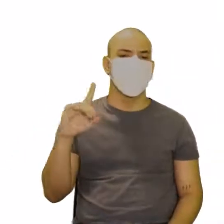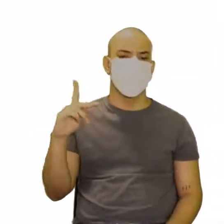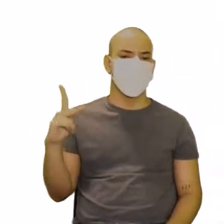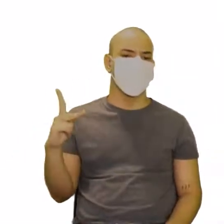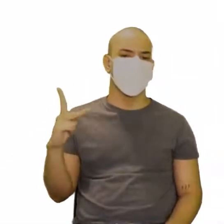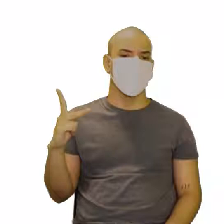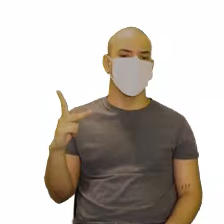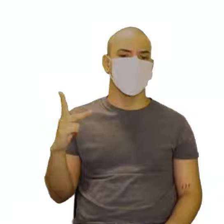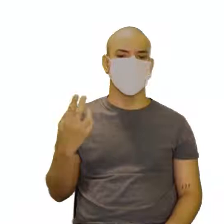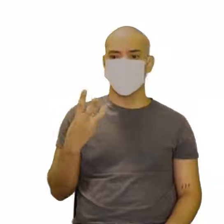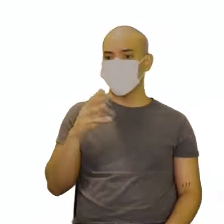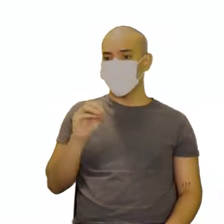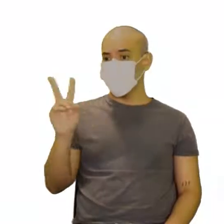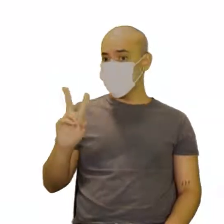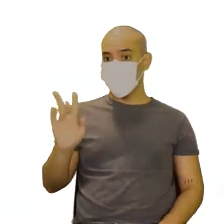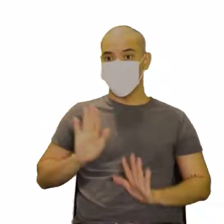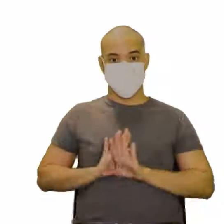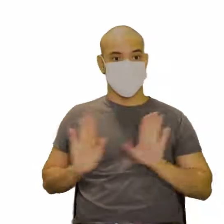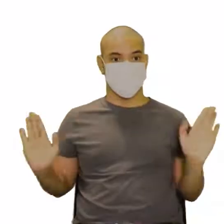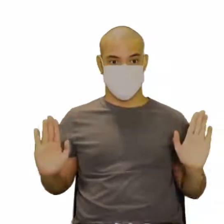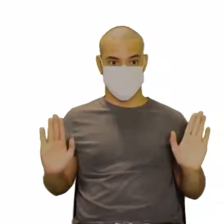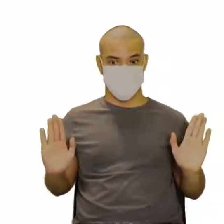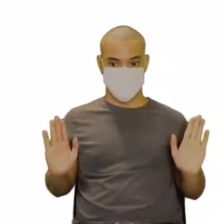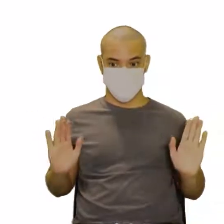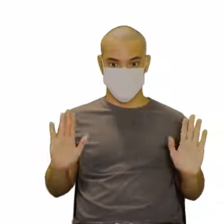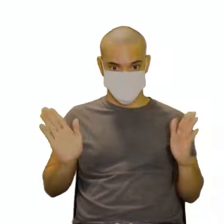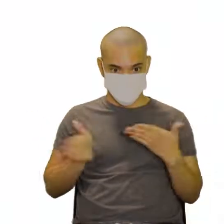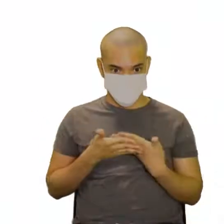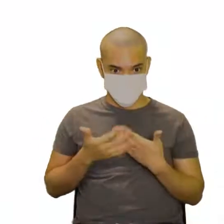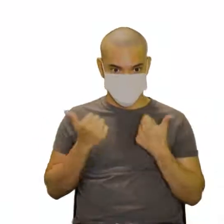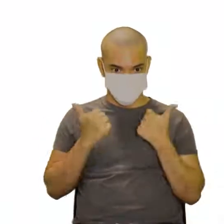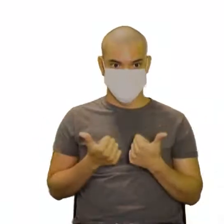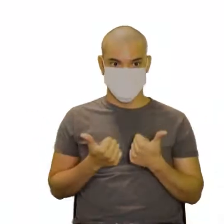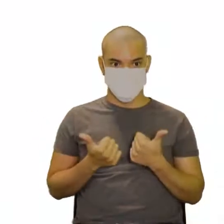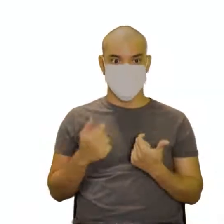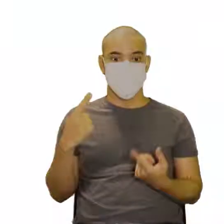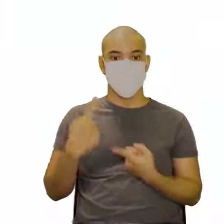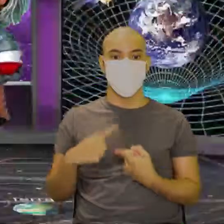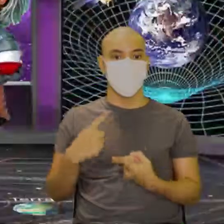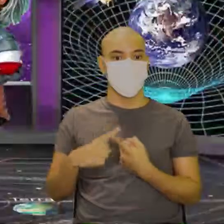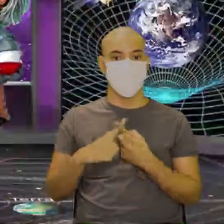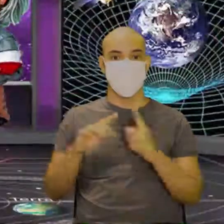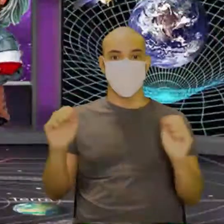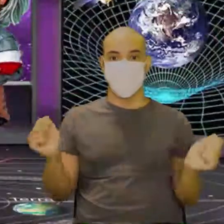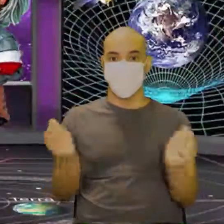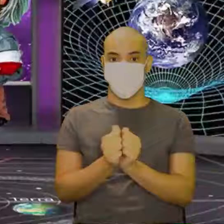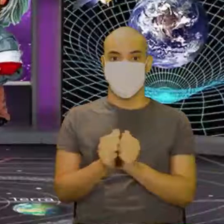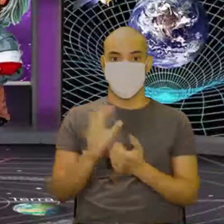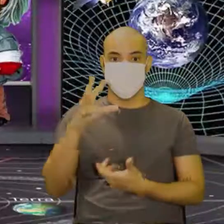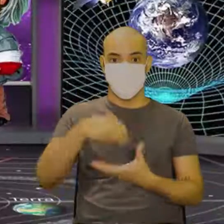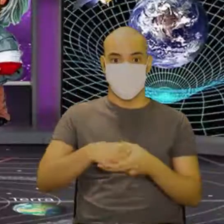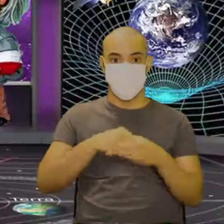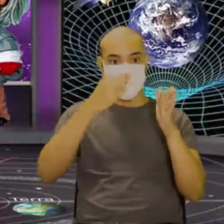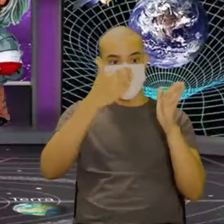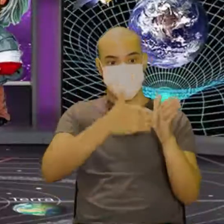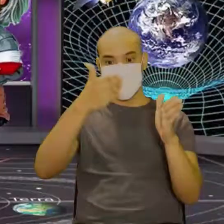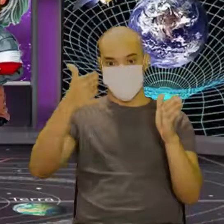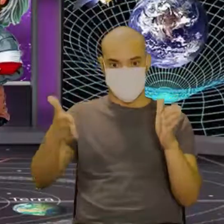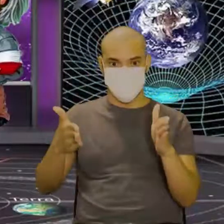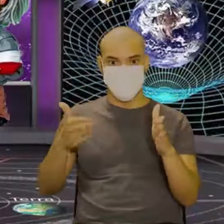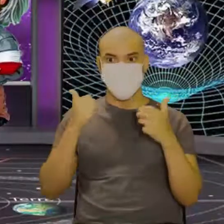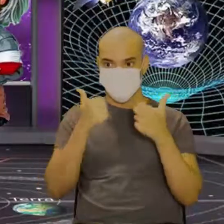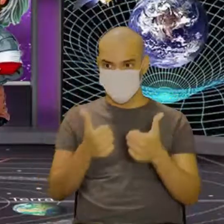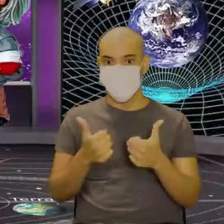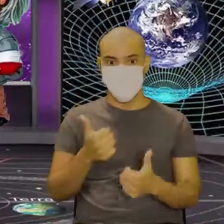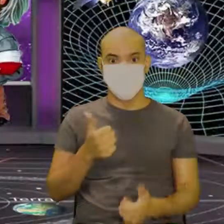alimenta? 30 volts. Fechou? 30 volts. Por quê? Porque estava em série, tá bom? Galerinha,